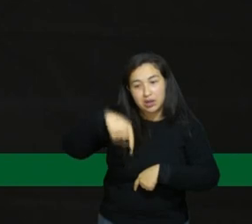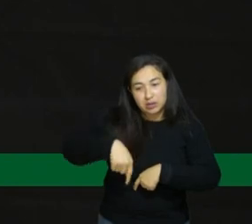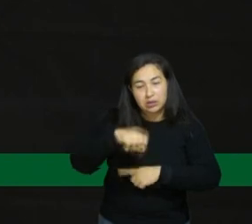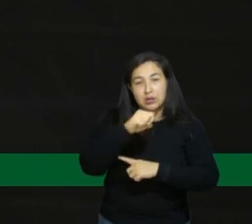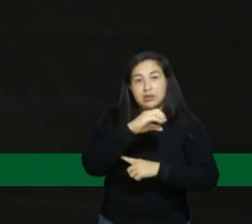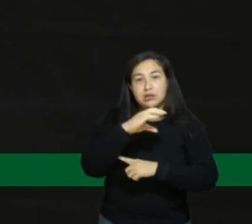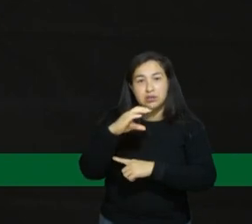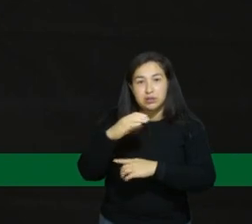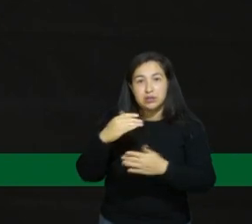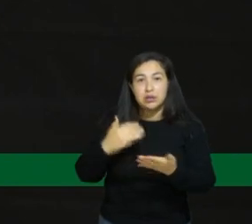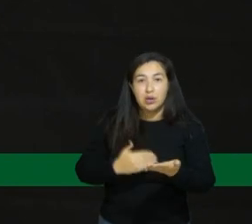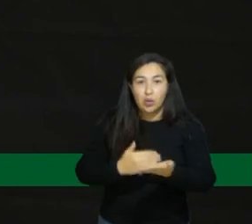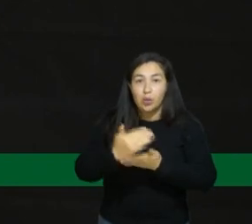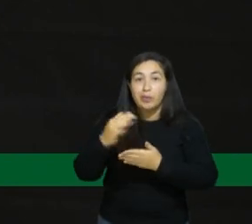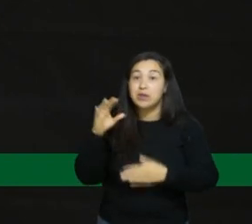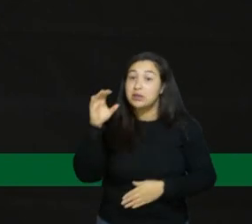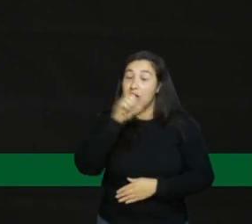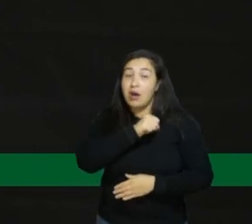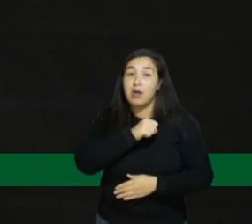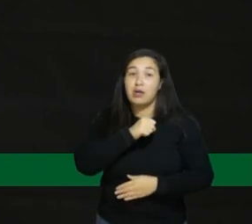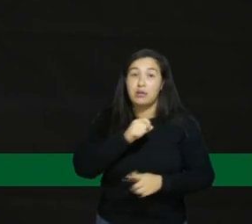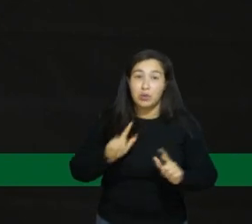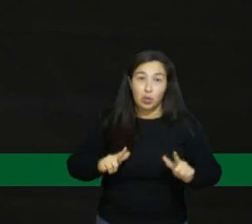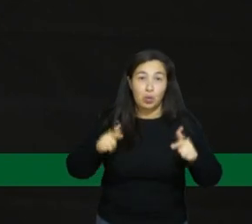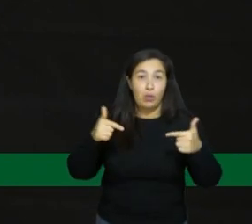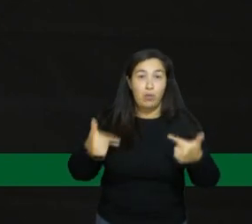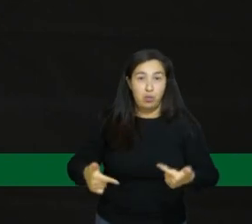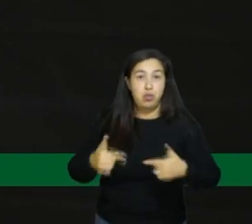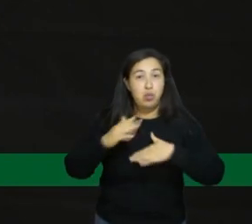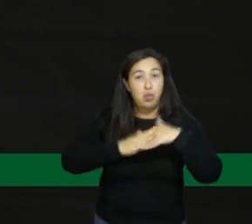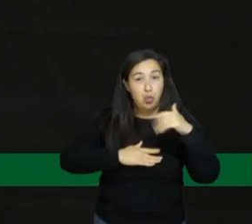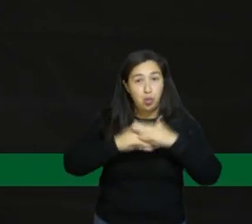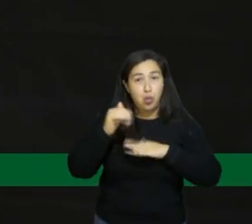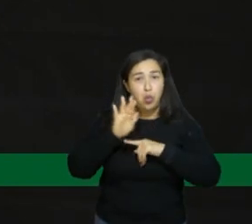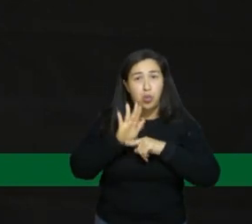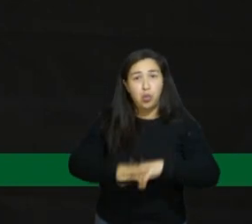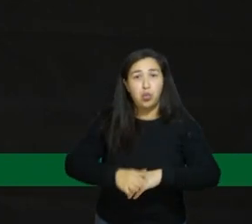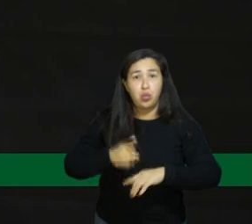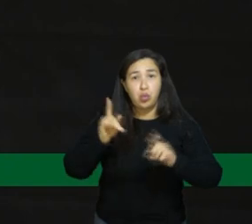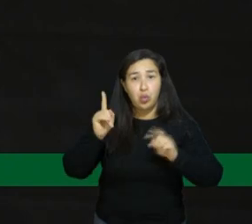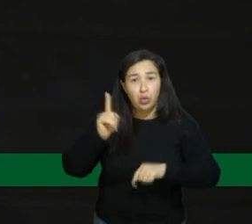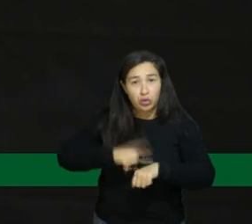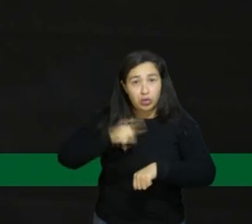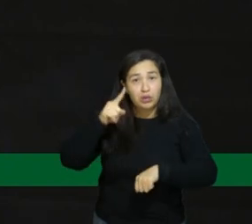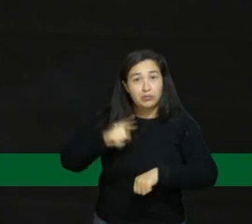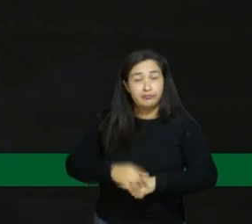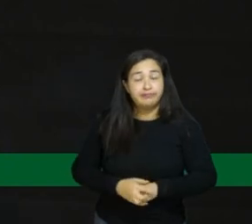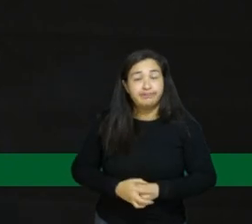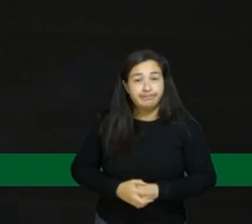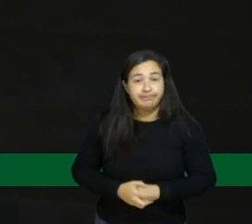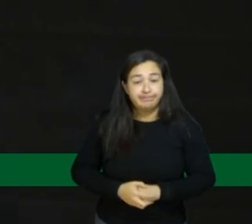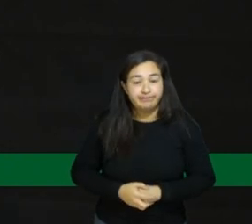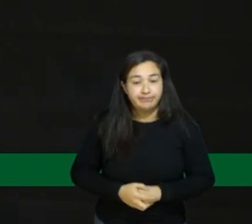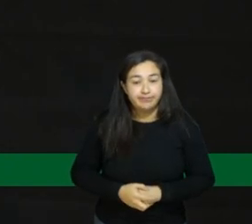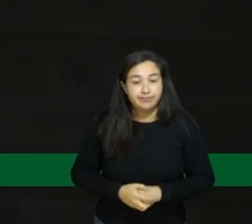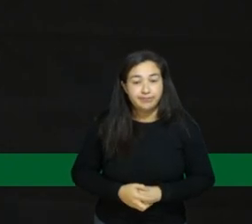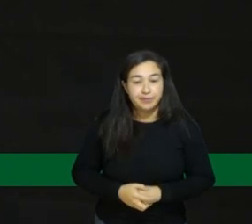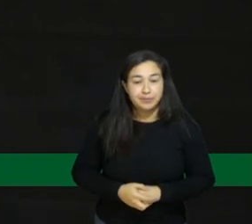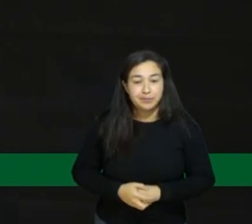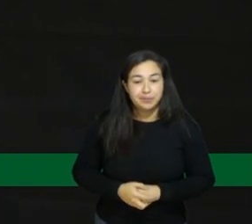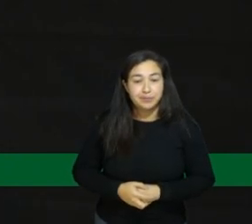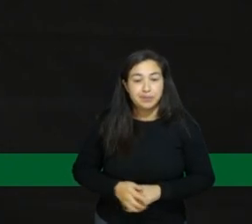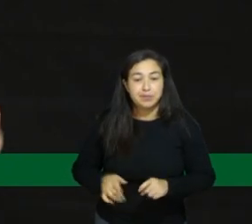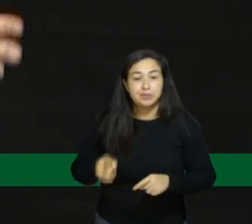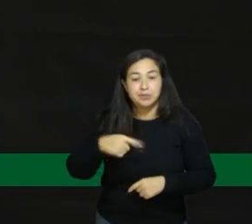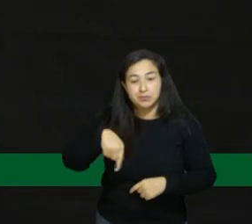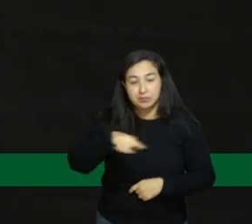no momento seguinte. E faremos isso, estamos trabalhando nesse aspecto. Nós somos voluntários,